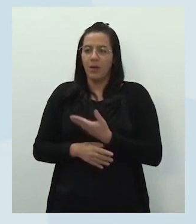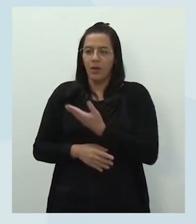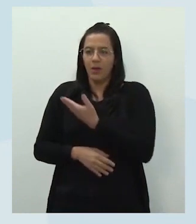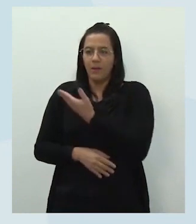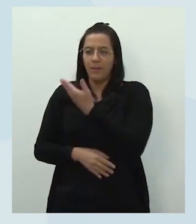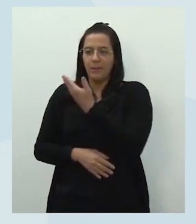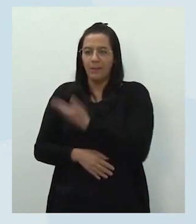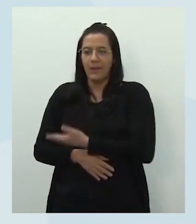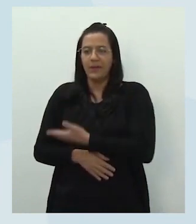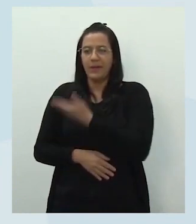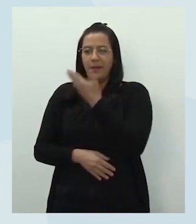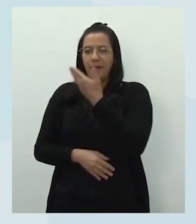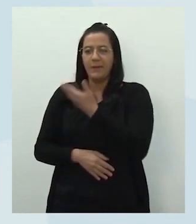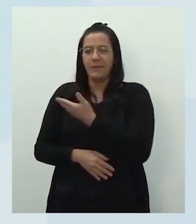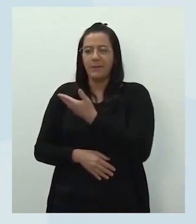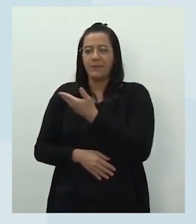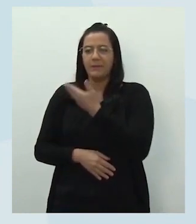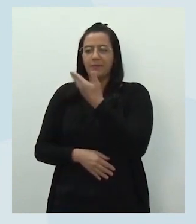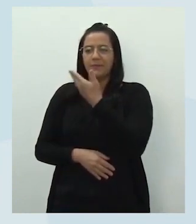Outro slide.